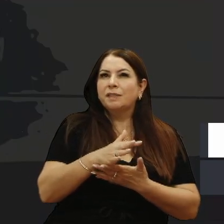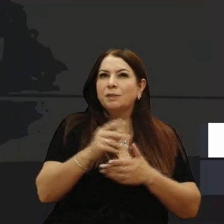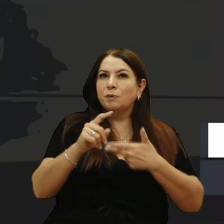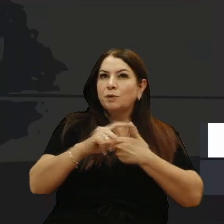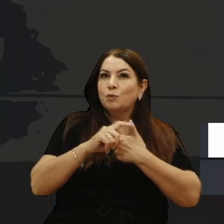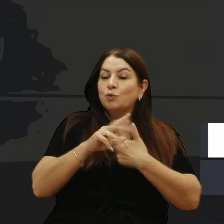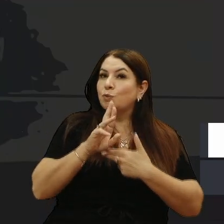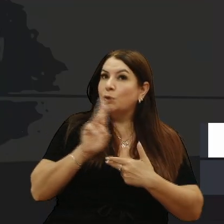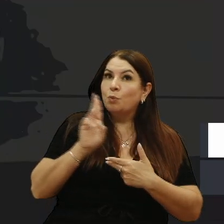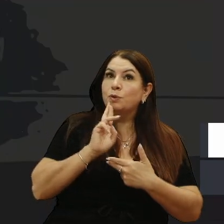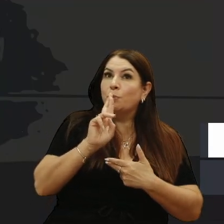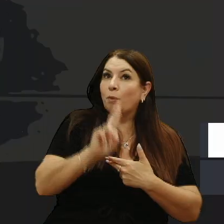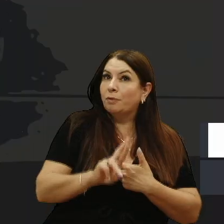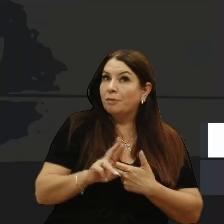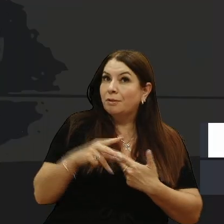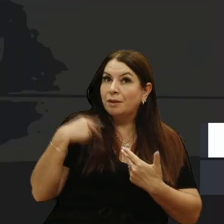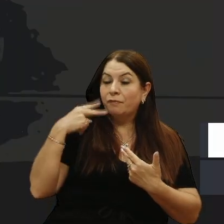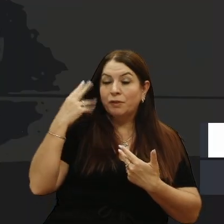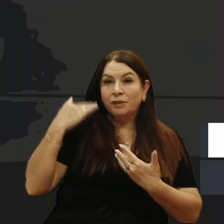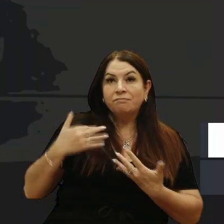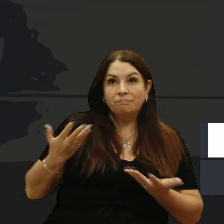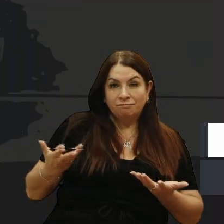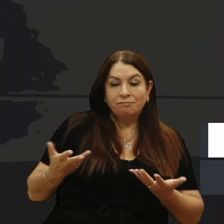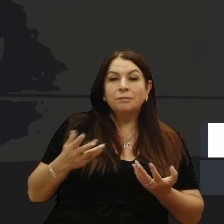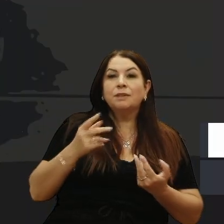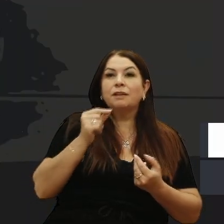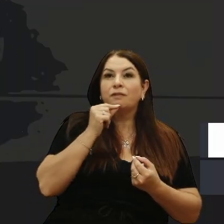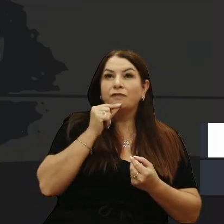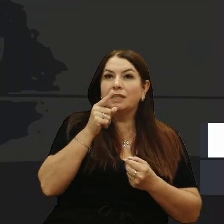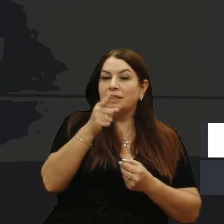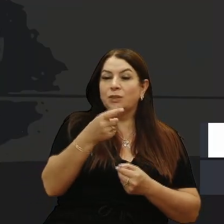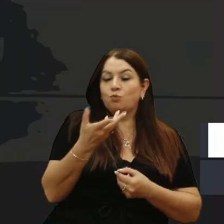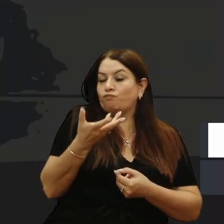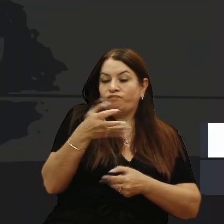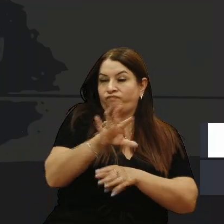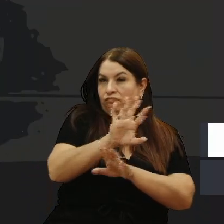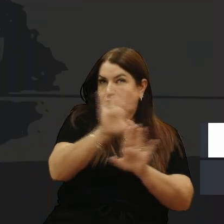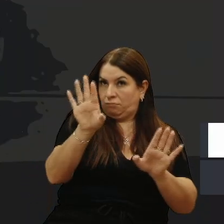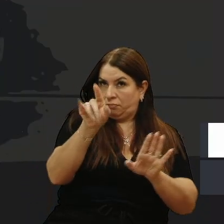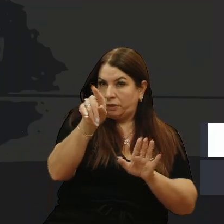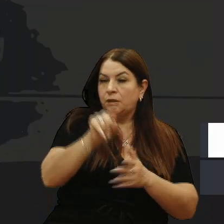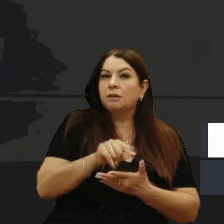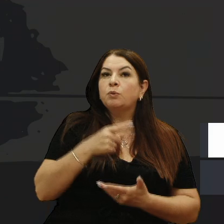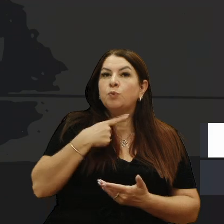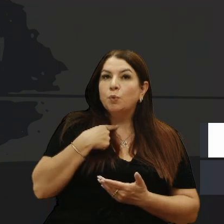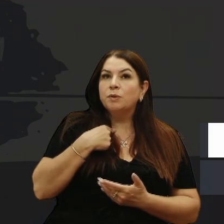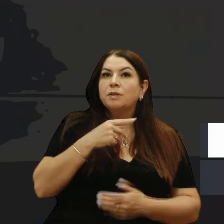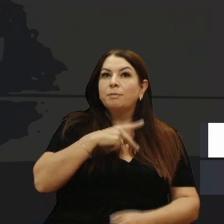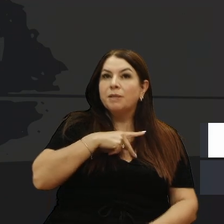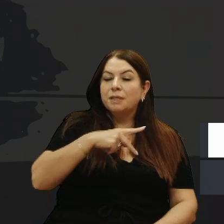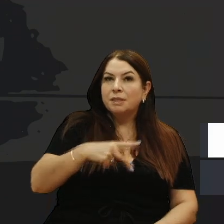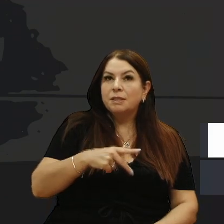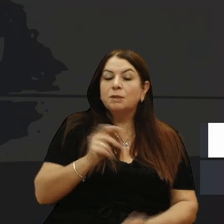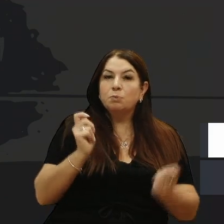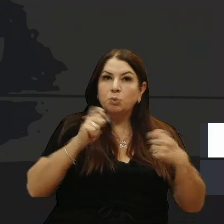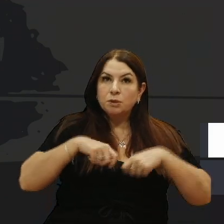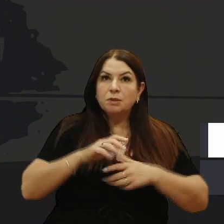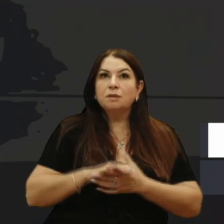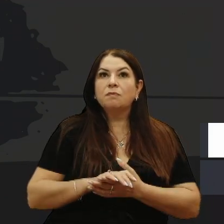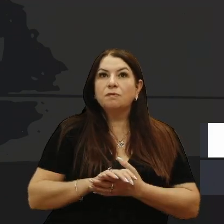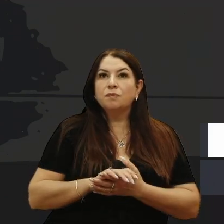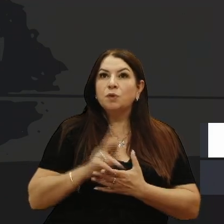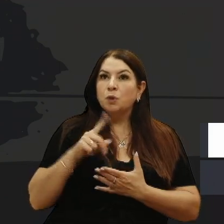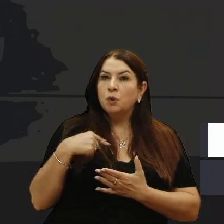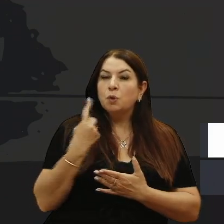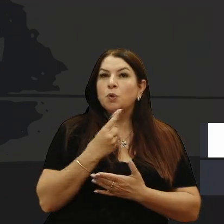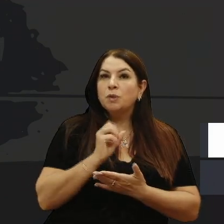não responder, né, vereadora Daiane? Então, eu só quero fazer o rechaço e gostaria, presidente, se for possível, que